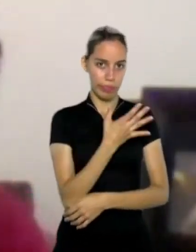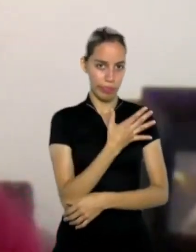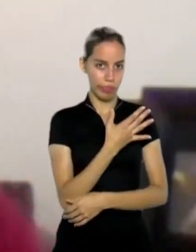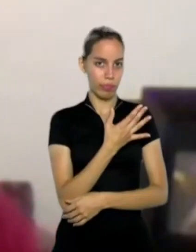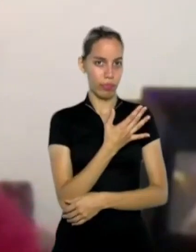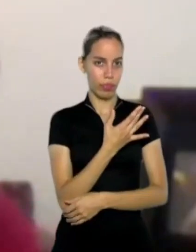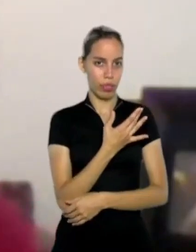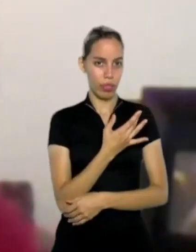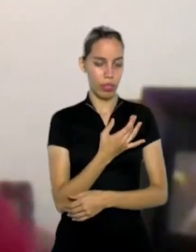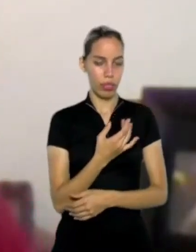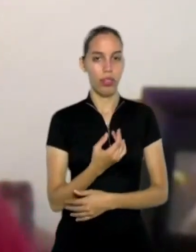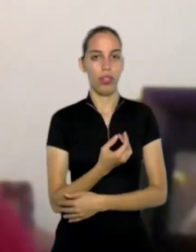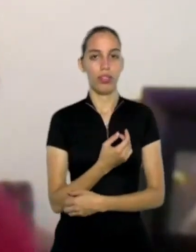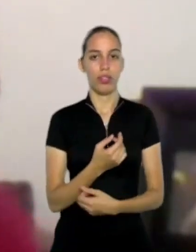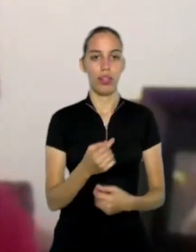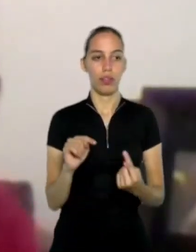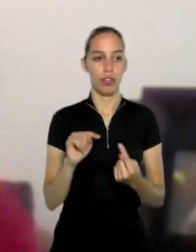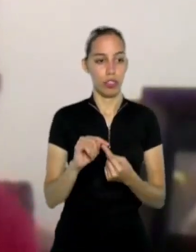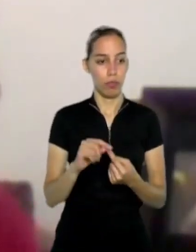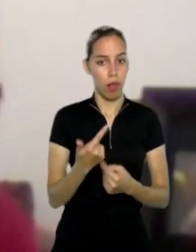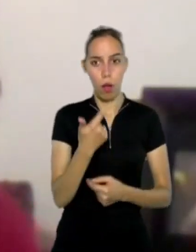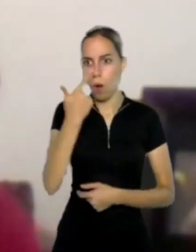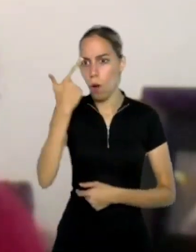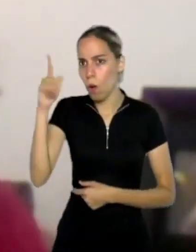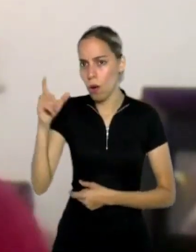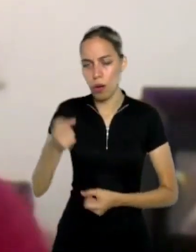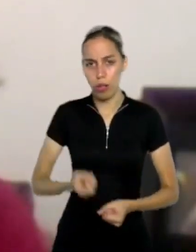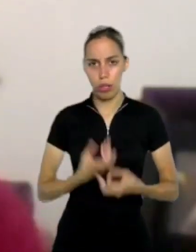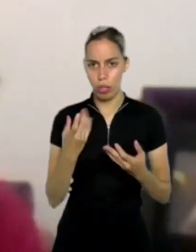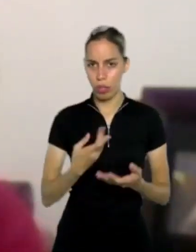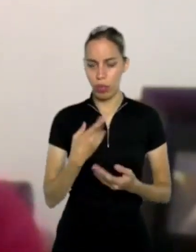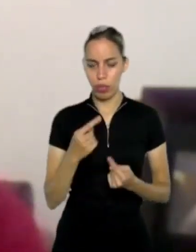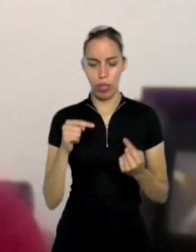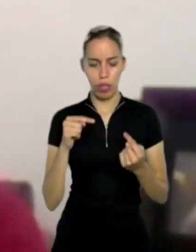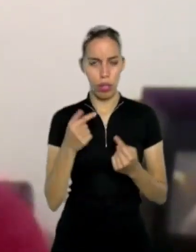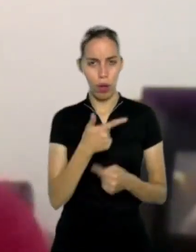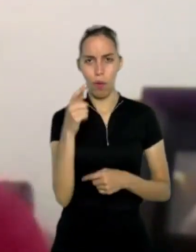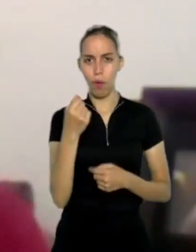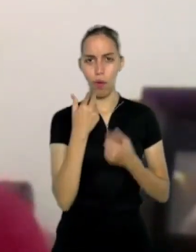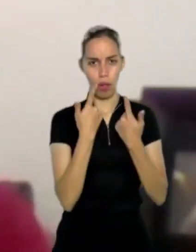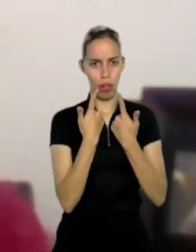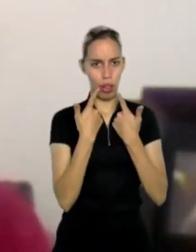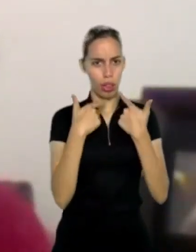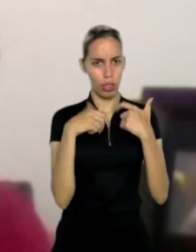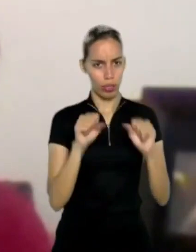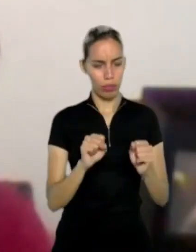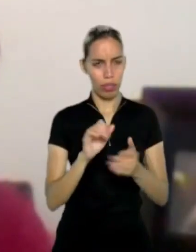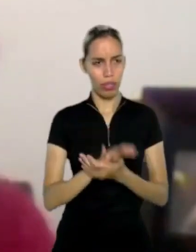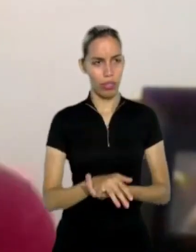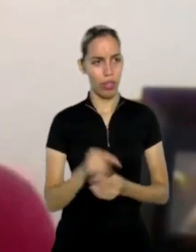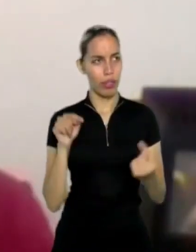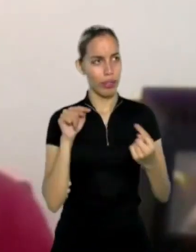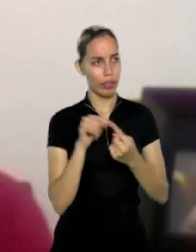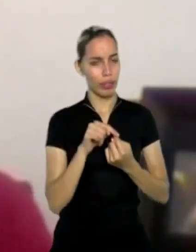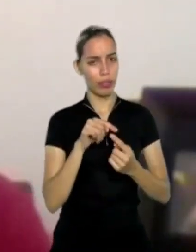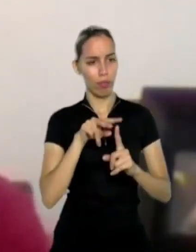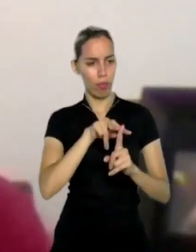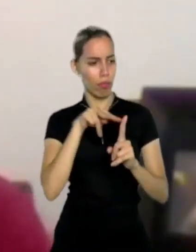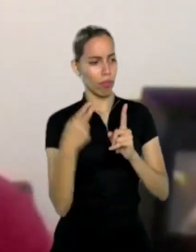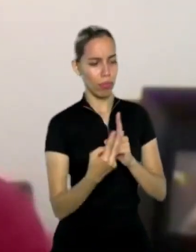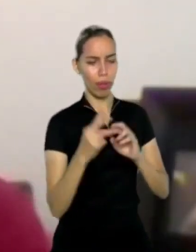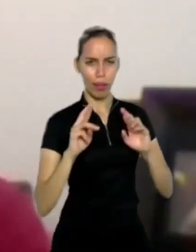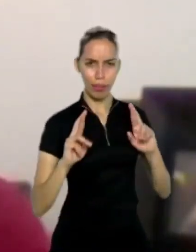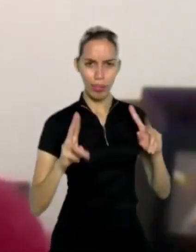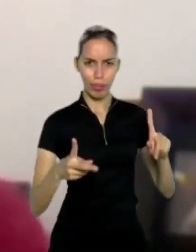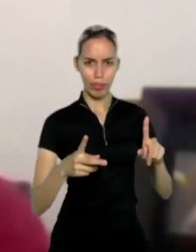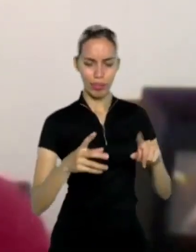poema, né? Outra linguagem. E ela é Eu legal achei trazer outro olhar, né, para a literatura de isso. outra pessoa